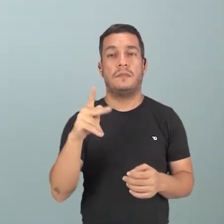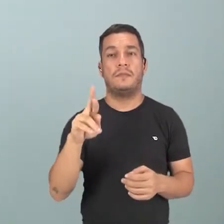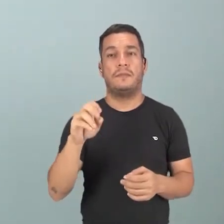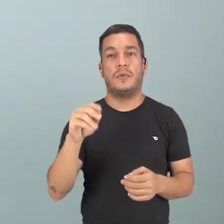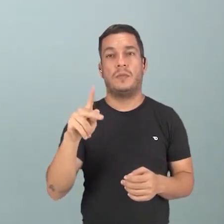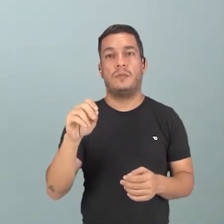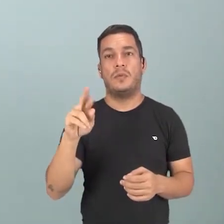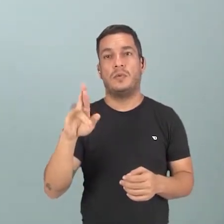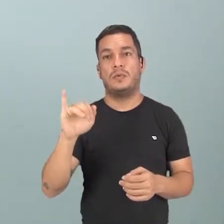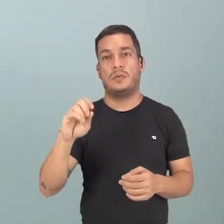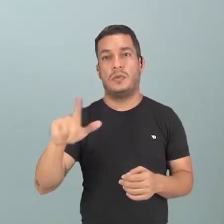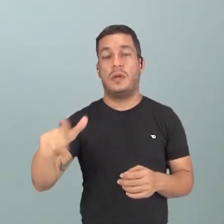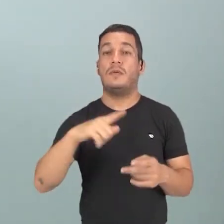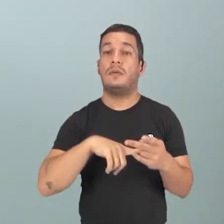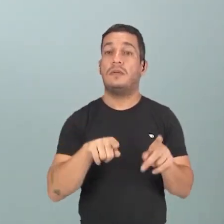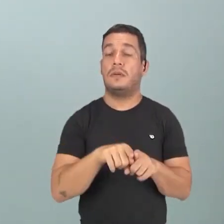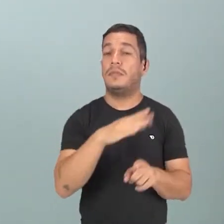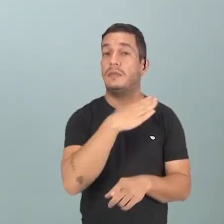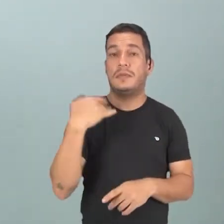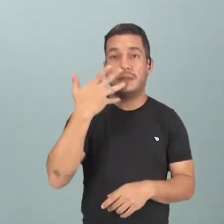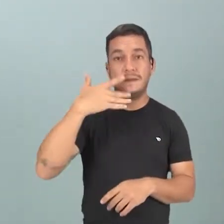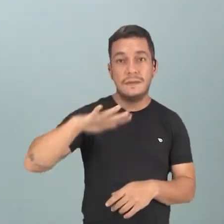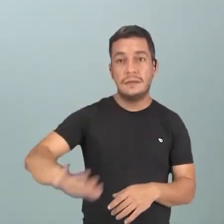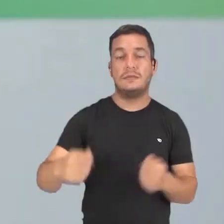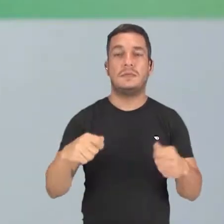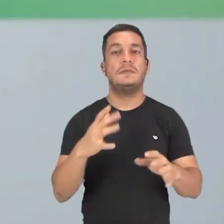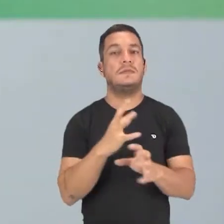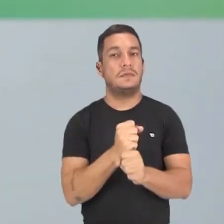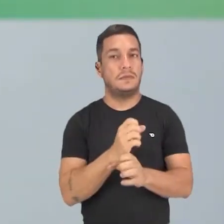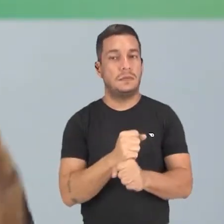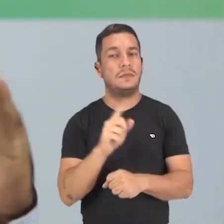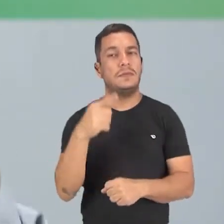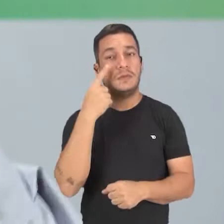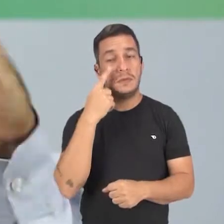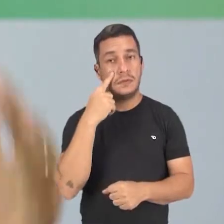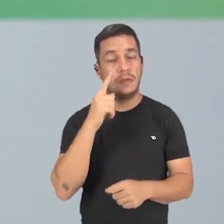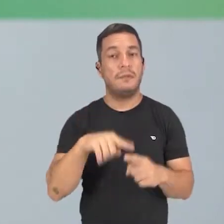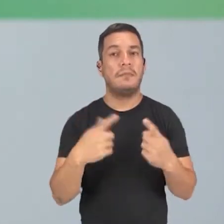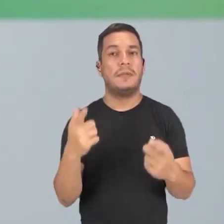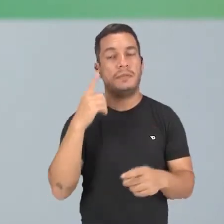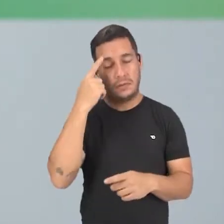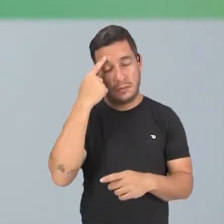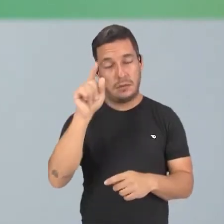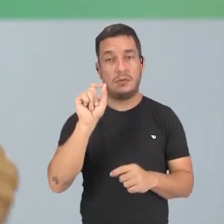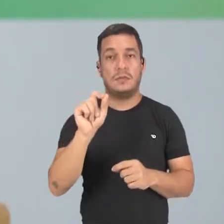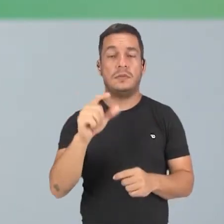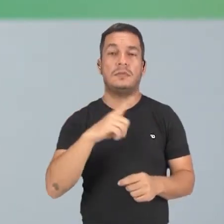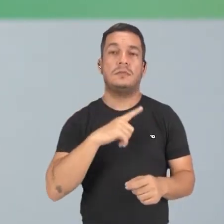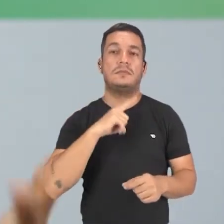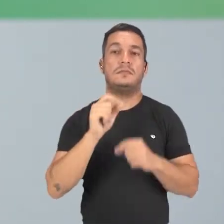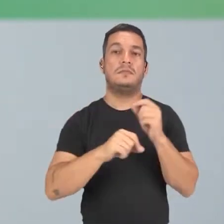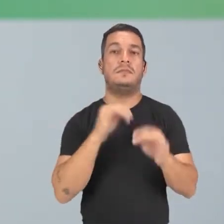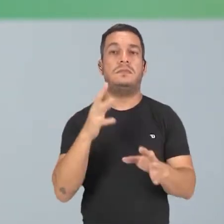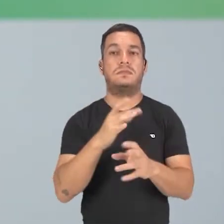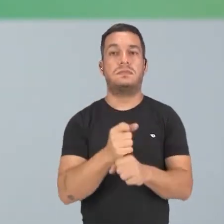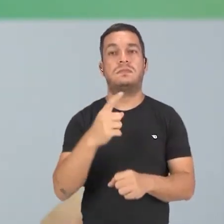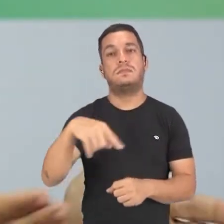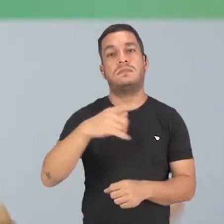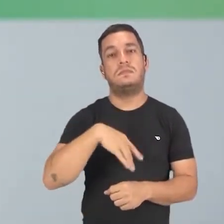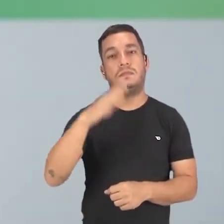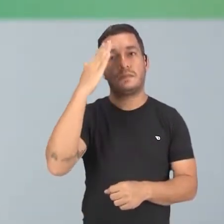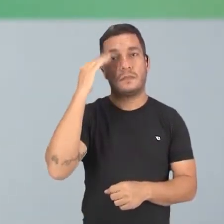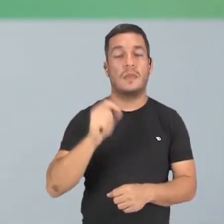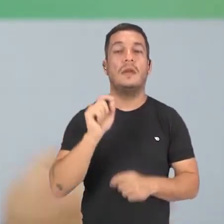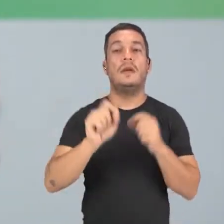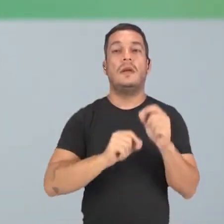mortalidade infantil, que você tem que fazer um cálculo, depois você dá uma olhada, mas para dar uma ideia que existem cálculos para você saber